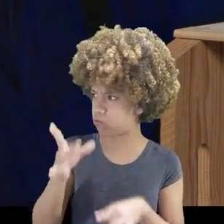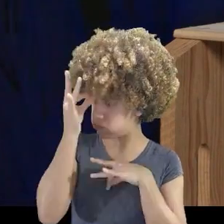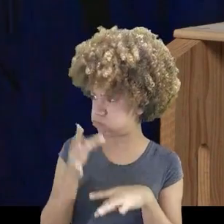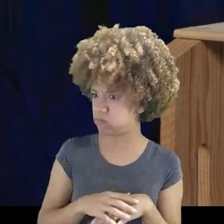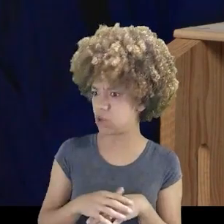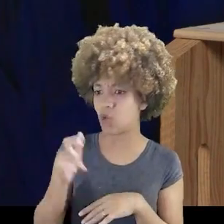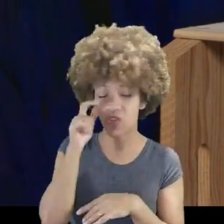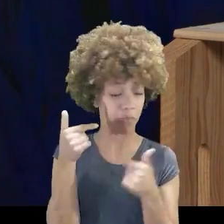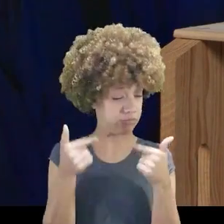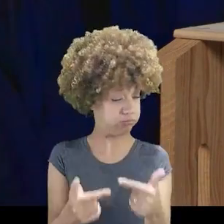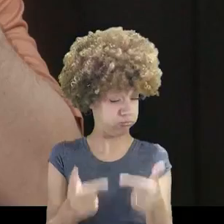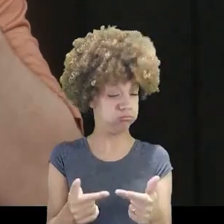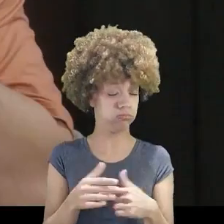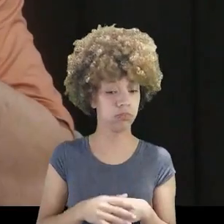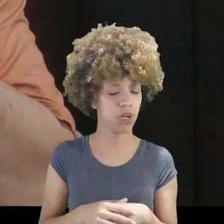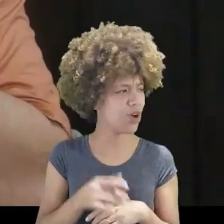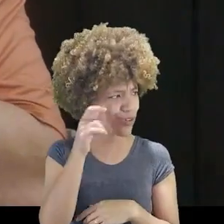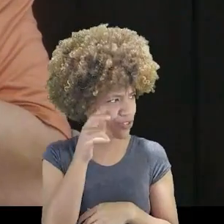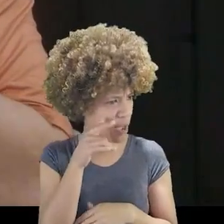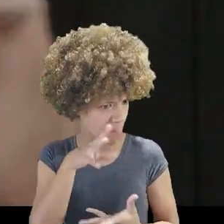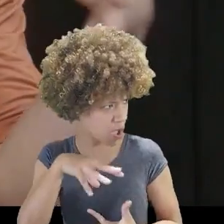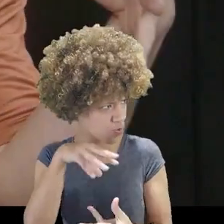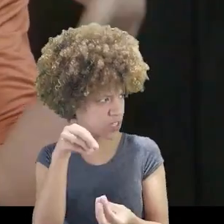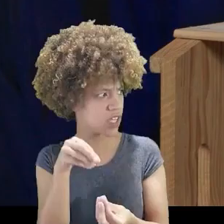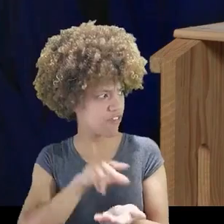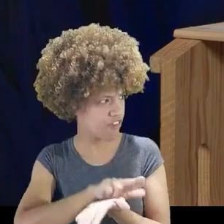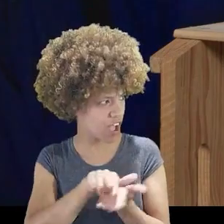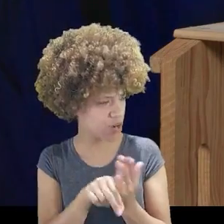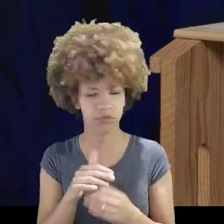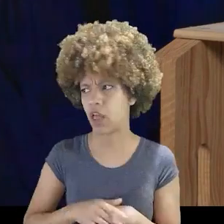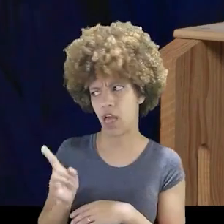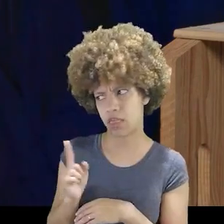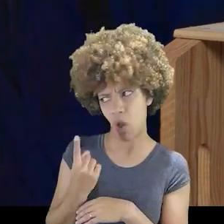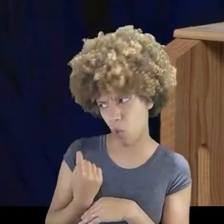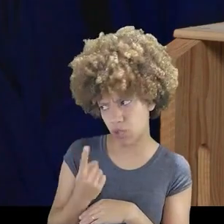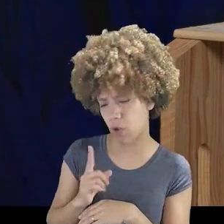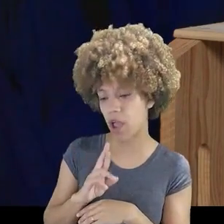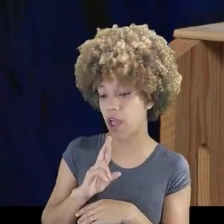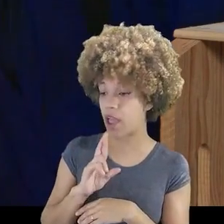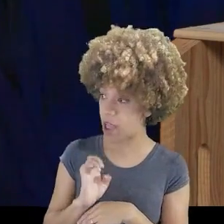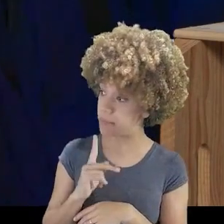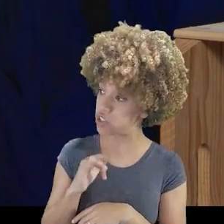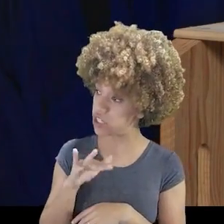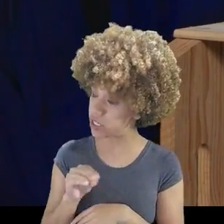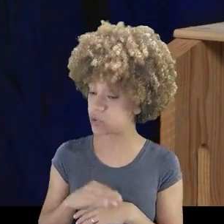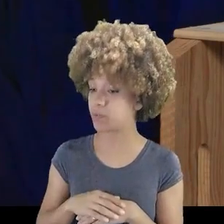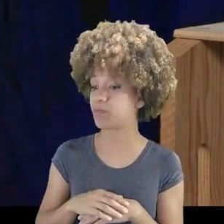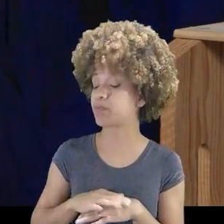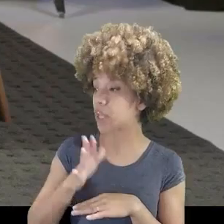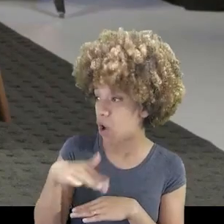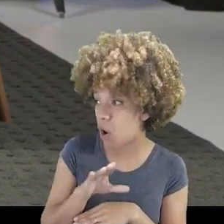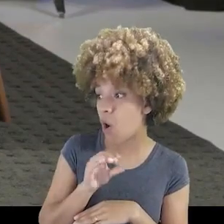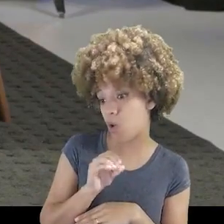vida o Diabo ele tá cheio o diabo é um ser não vale é uma galera de reptiliano bom falar